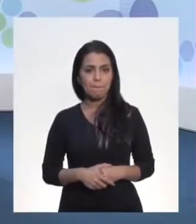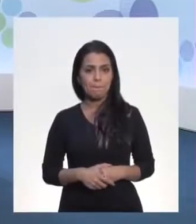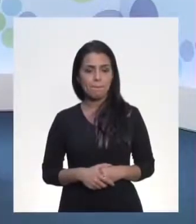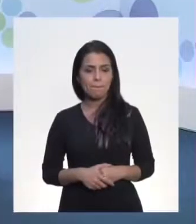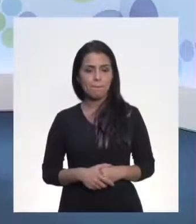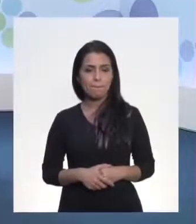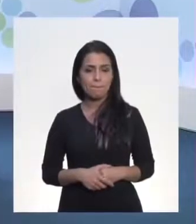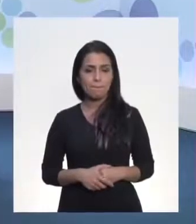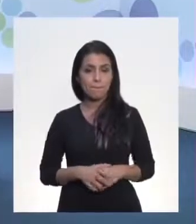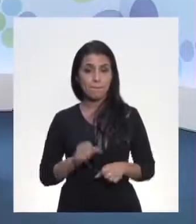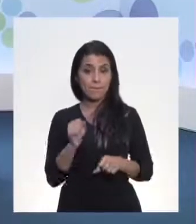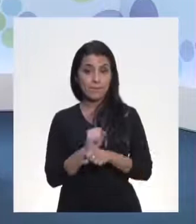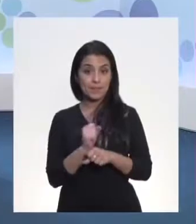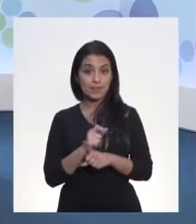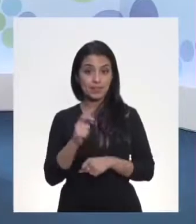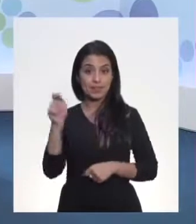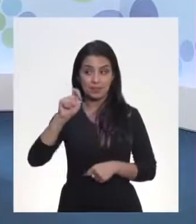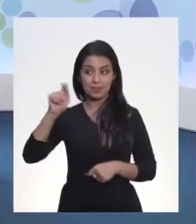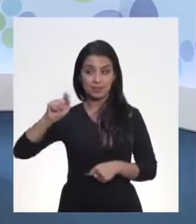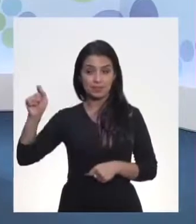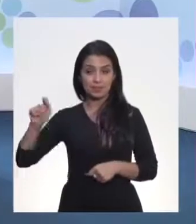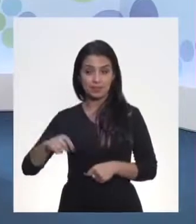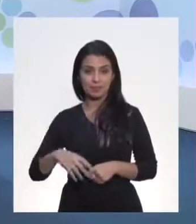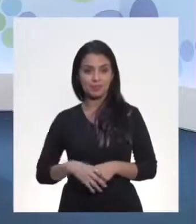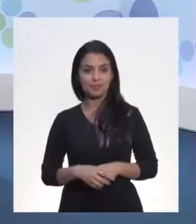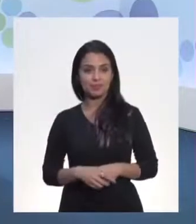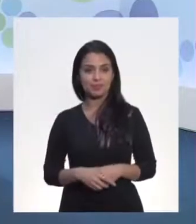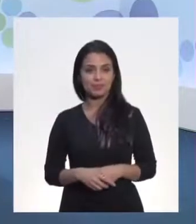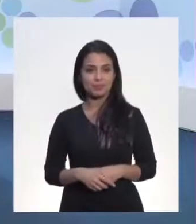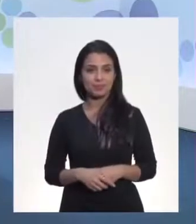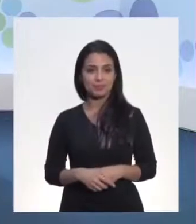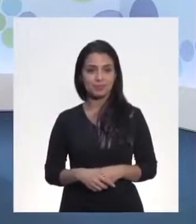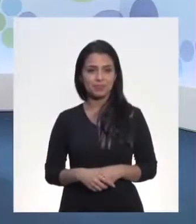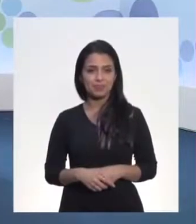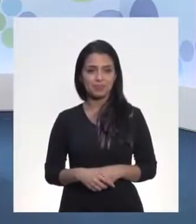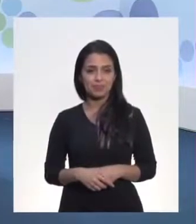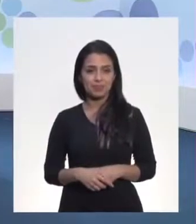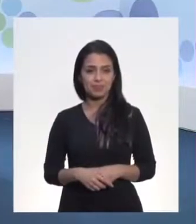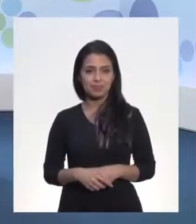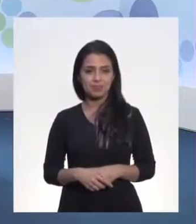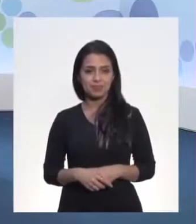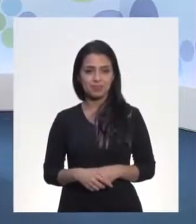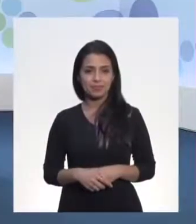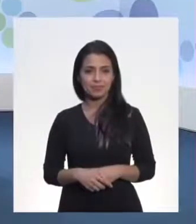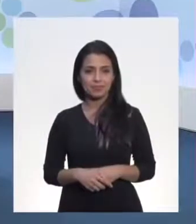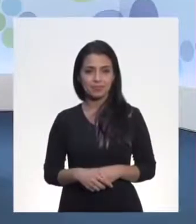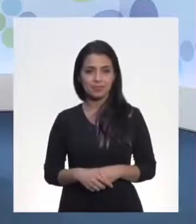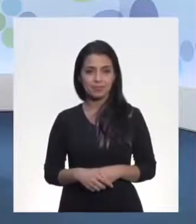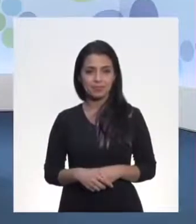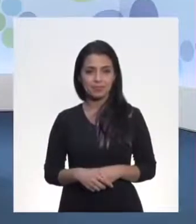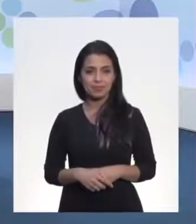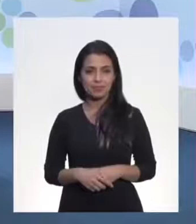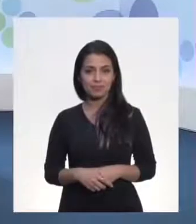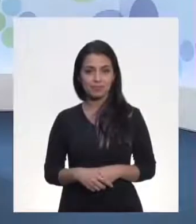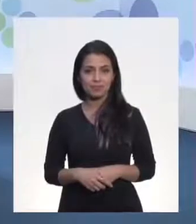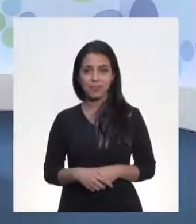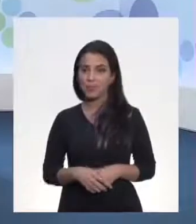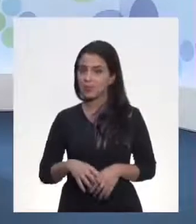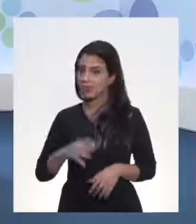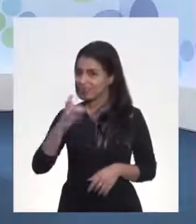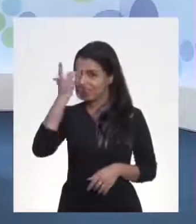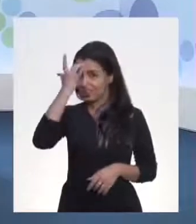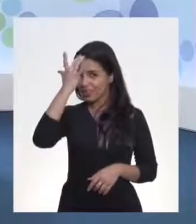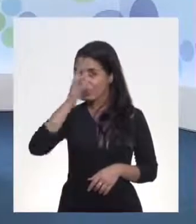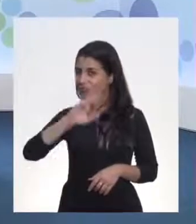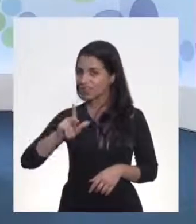Conseguiu? Ai, mais peraí, justa. Não. Tem que apagar aqui um negócio, peraí. Vai apagar? Galera, não é fácil não, né, Deia?